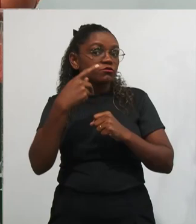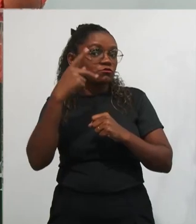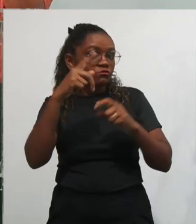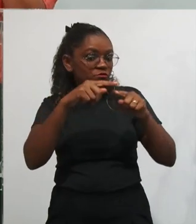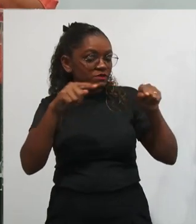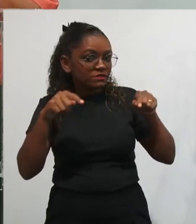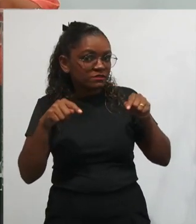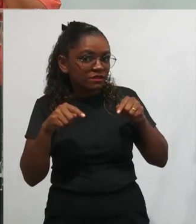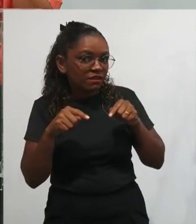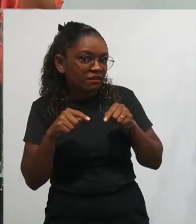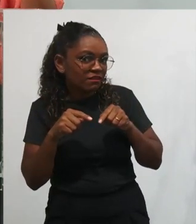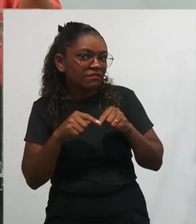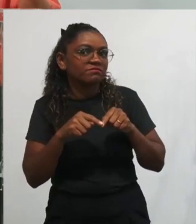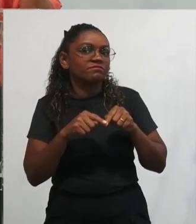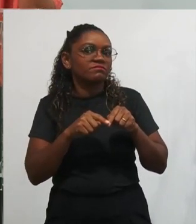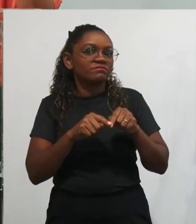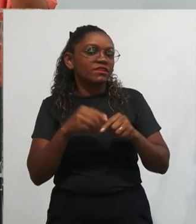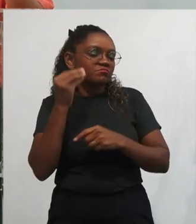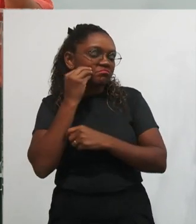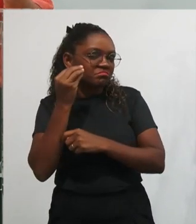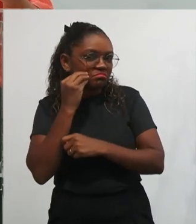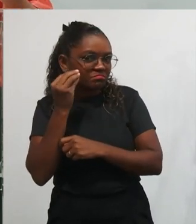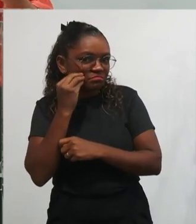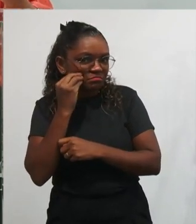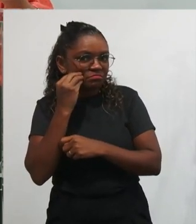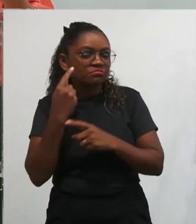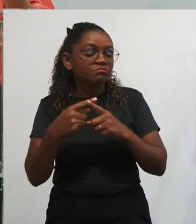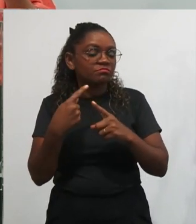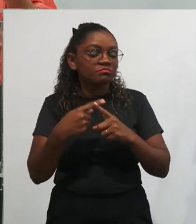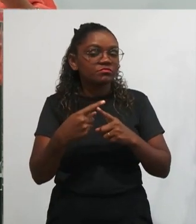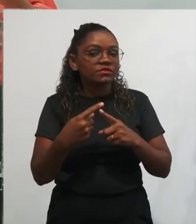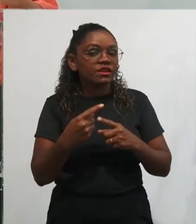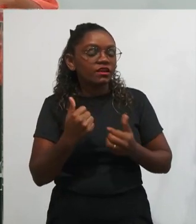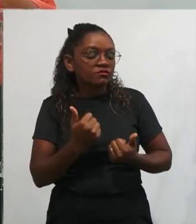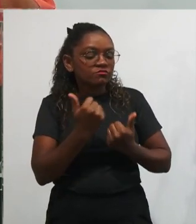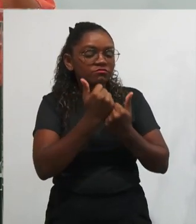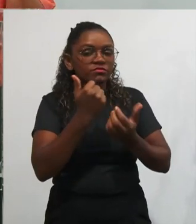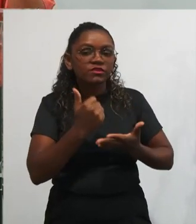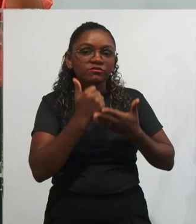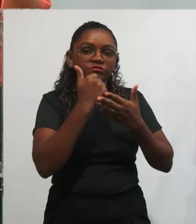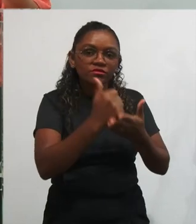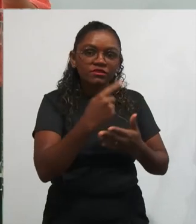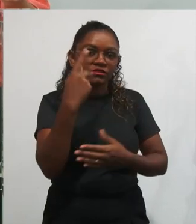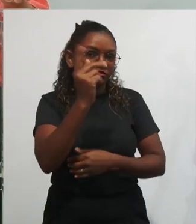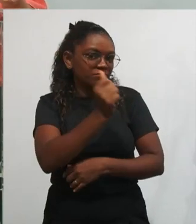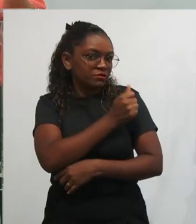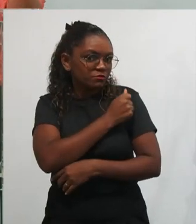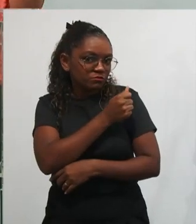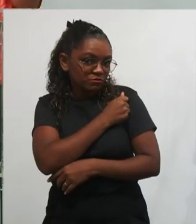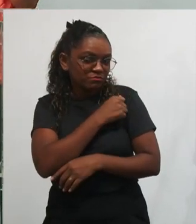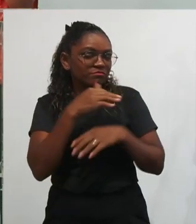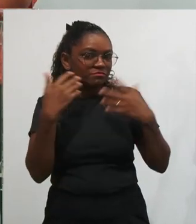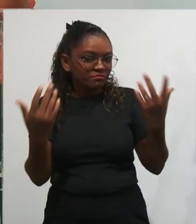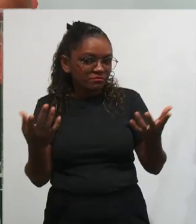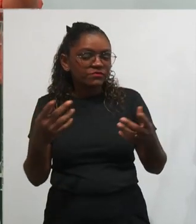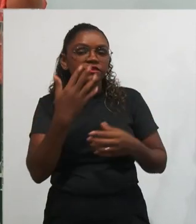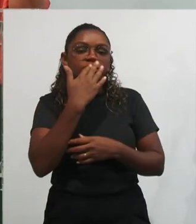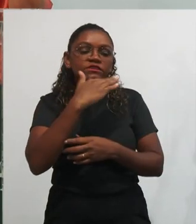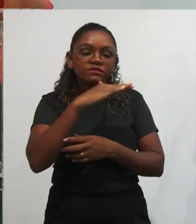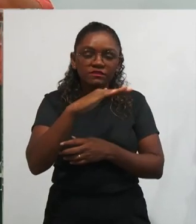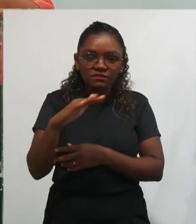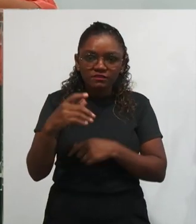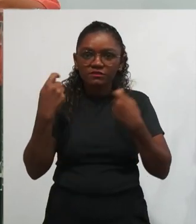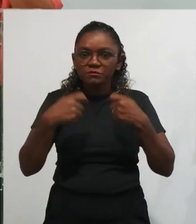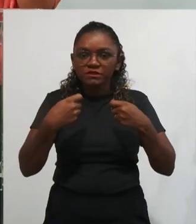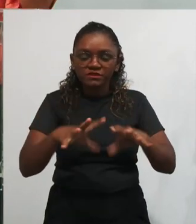e essa experimentação de favorecer o seu aluno naquilo que ele precisar porque a sala de aula é um laboratório e as Crianças elas precisam se